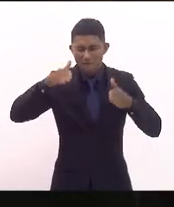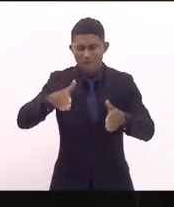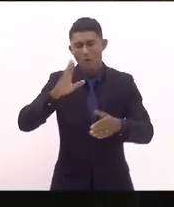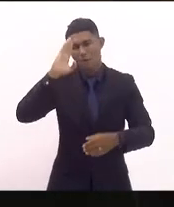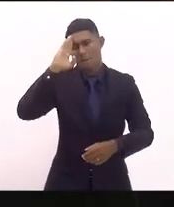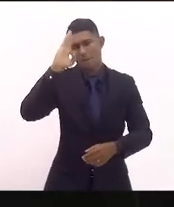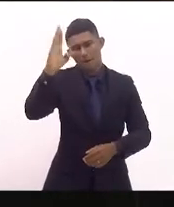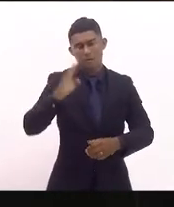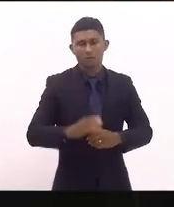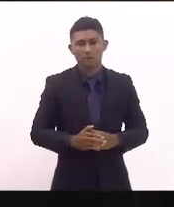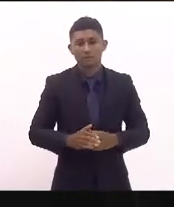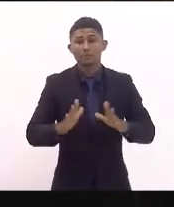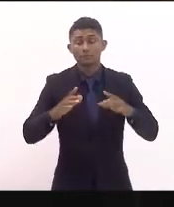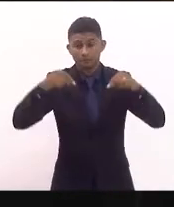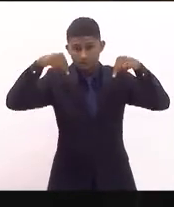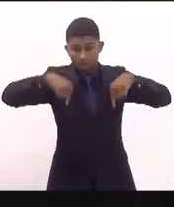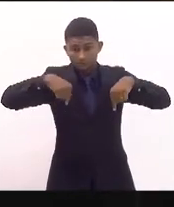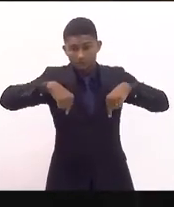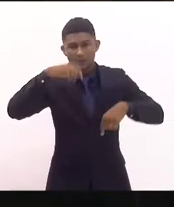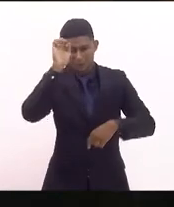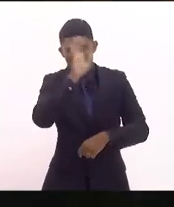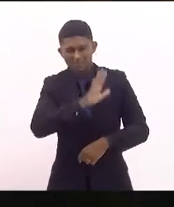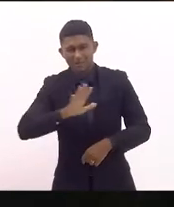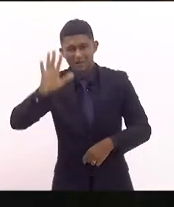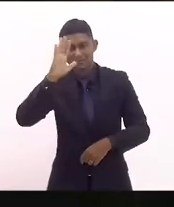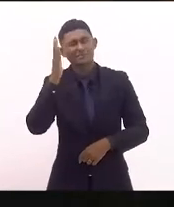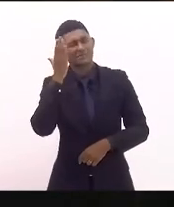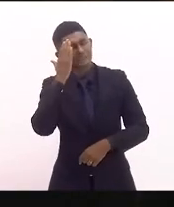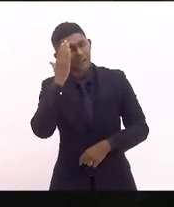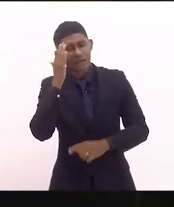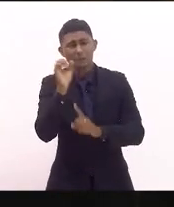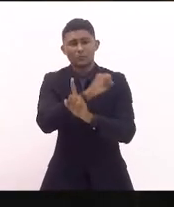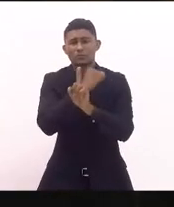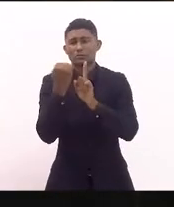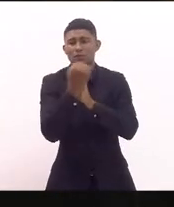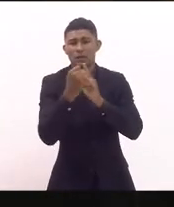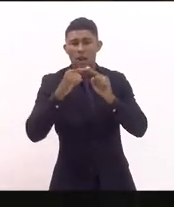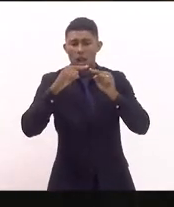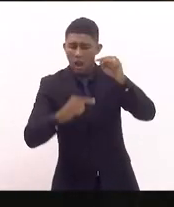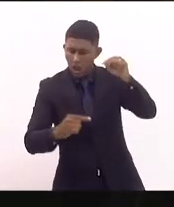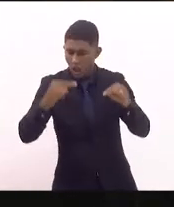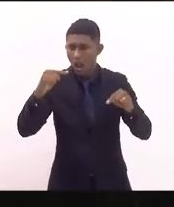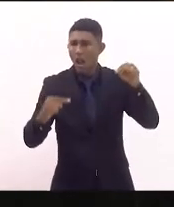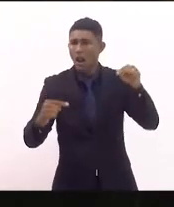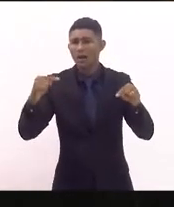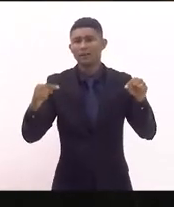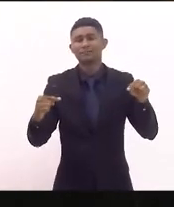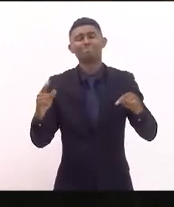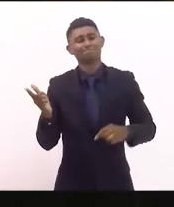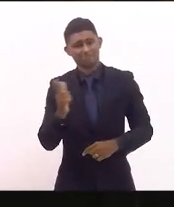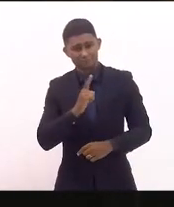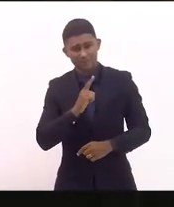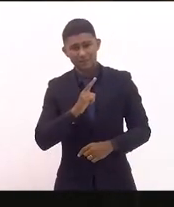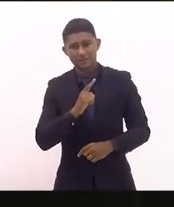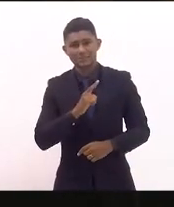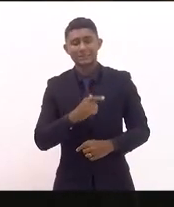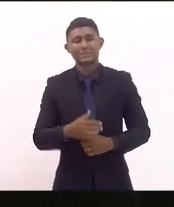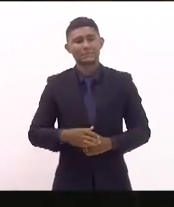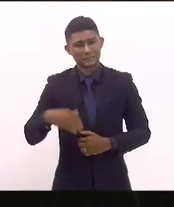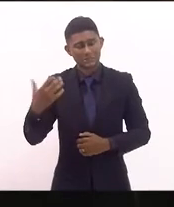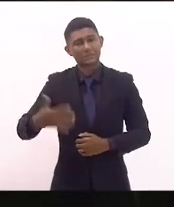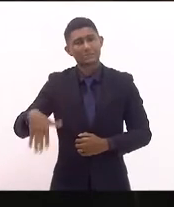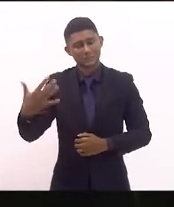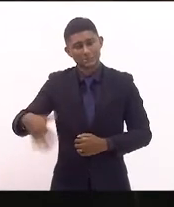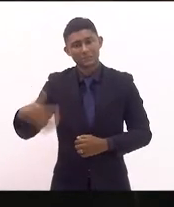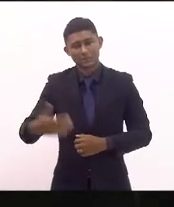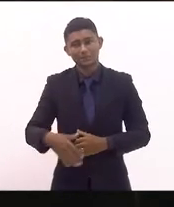Mas viver em um país onde as desigualdades e mazelas sociais são imensas, com proporções